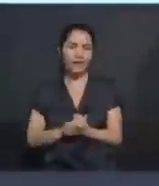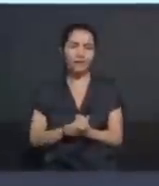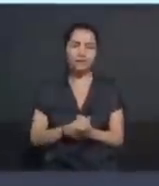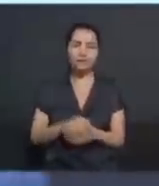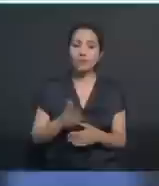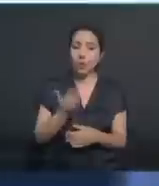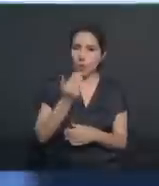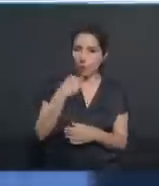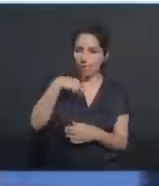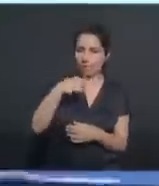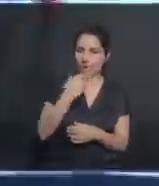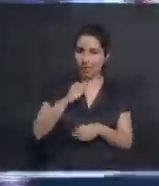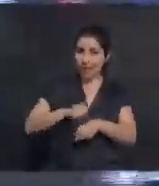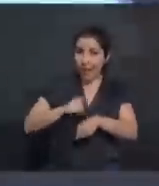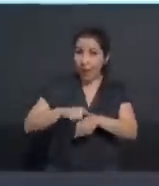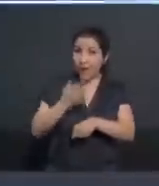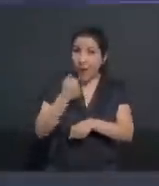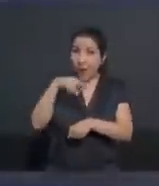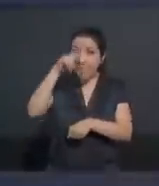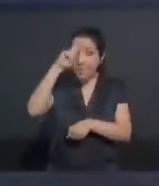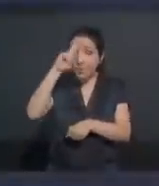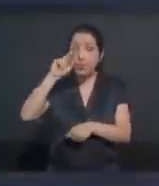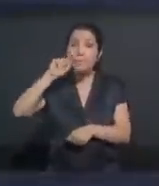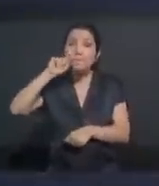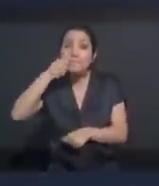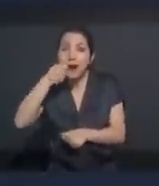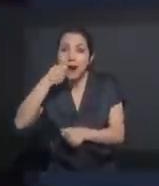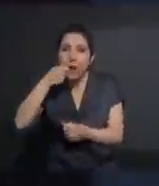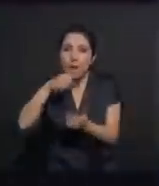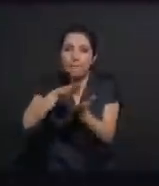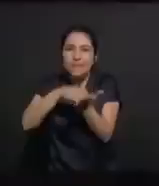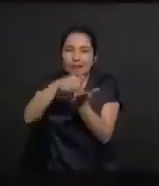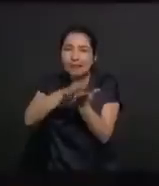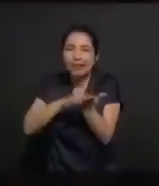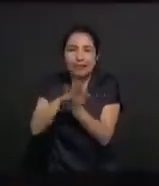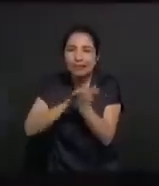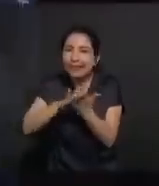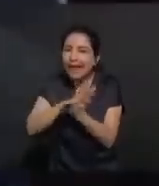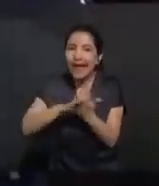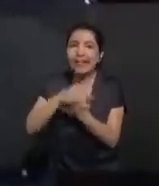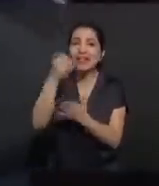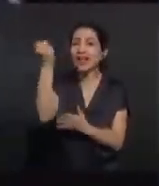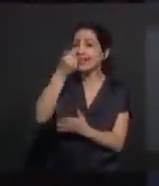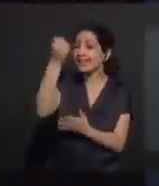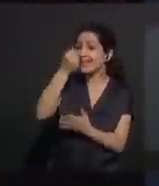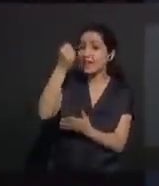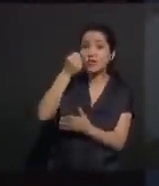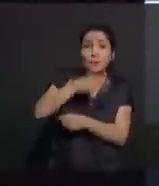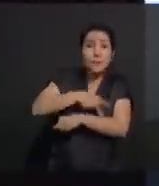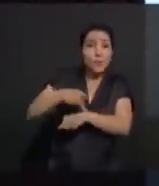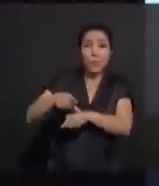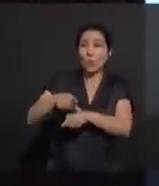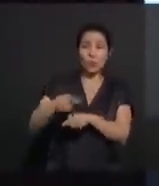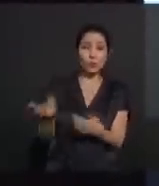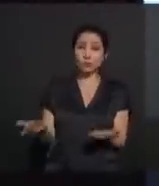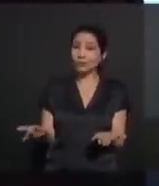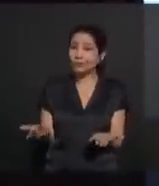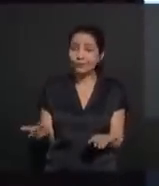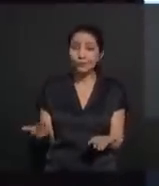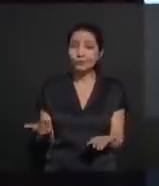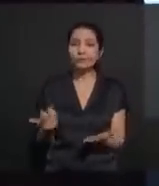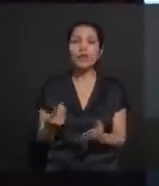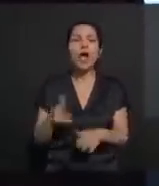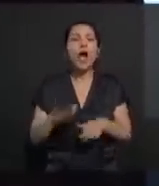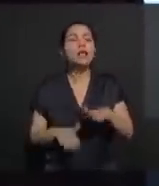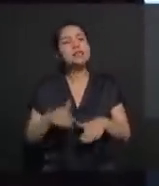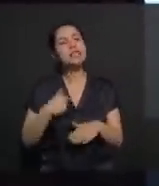comia na hora do almoço pão sem manteiga e leite sem açúcar. A pessoa, quando ela fala que ela está sem dinheiro, é assim: sem dinheiro para comprar um